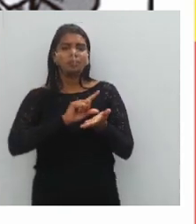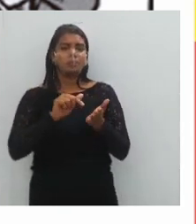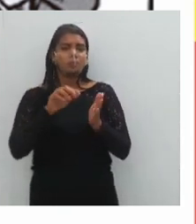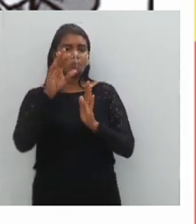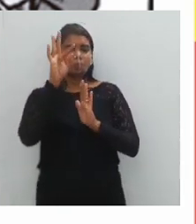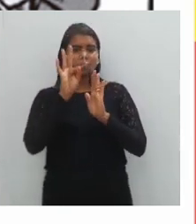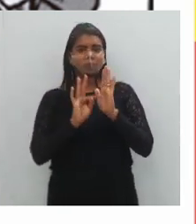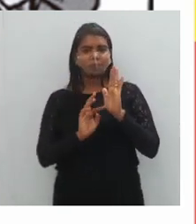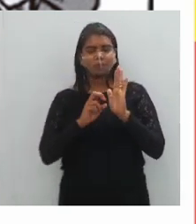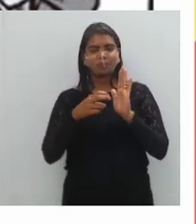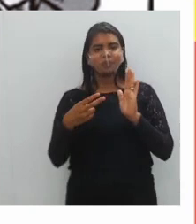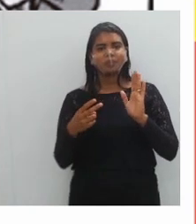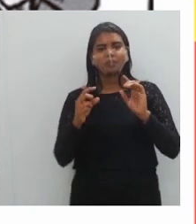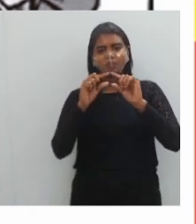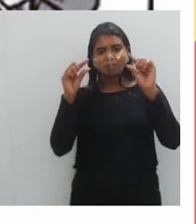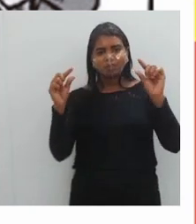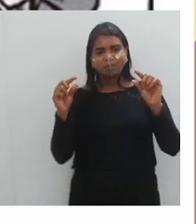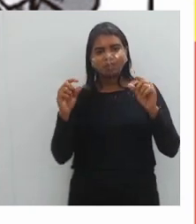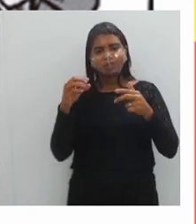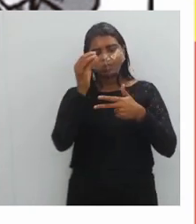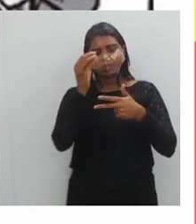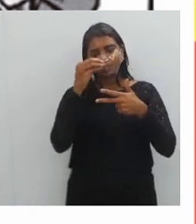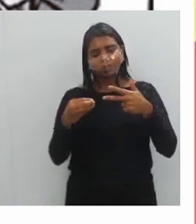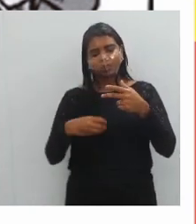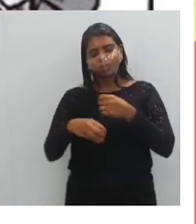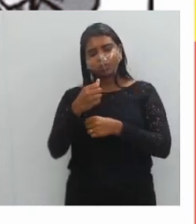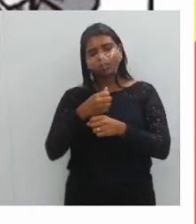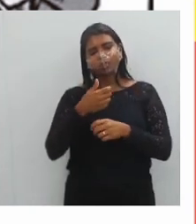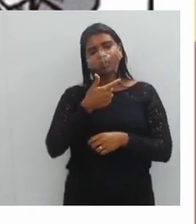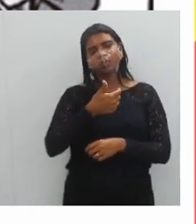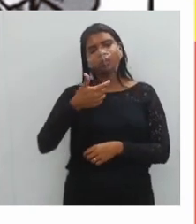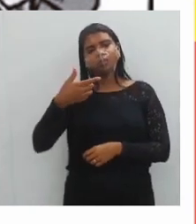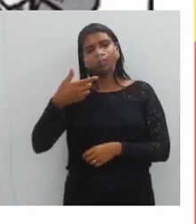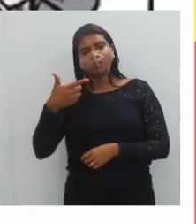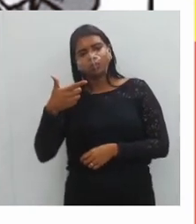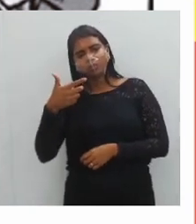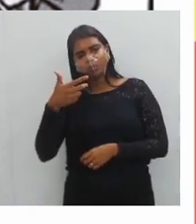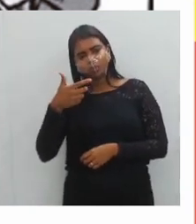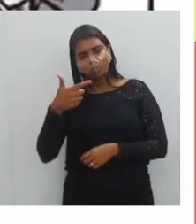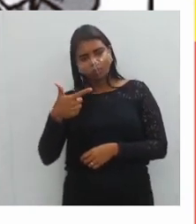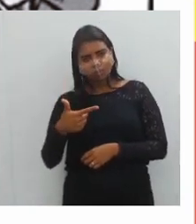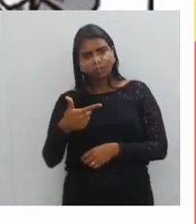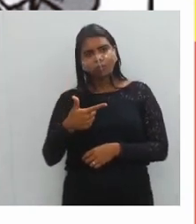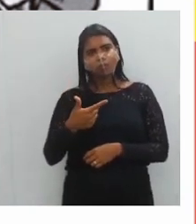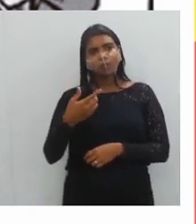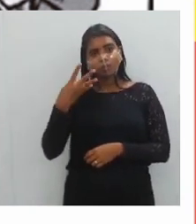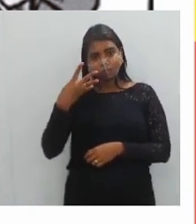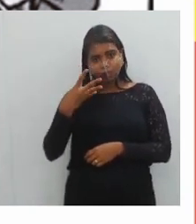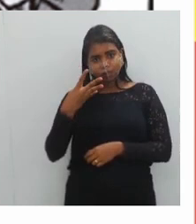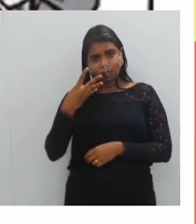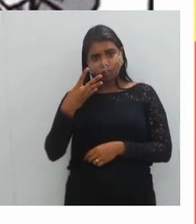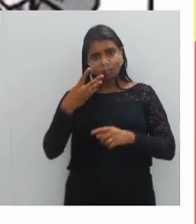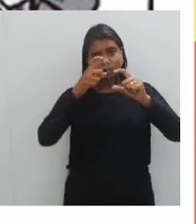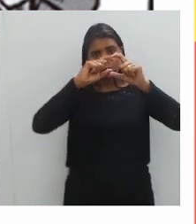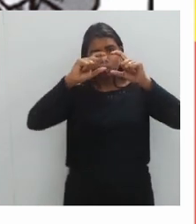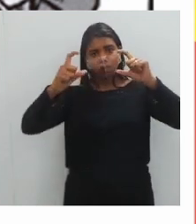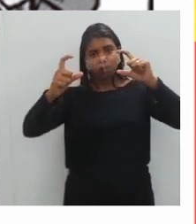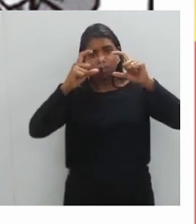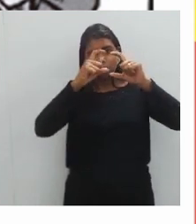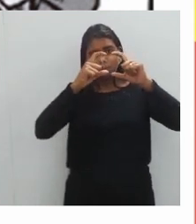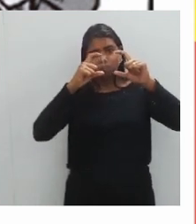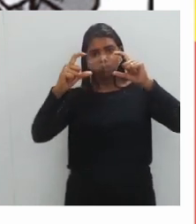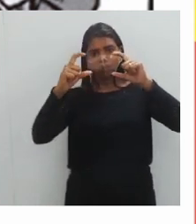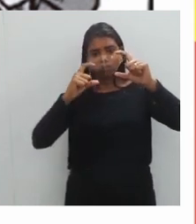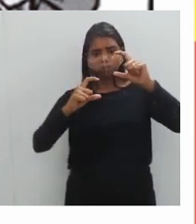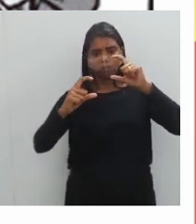Então, essa tirinha é do Enem de 2012 e ela tem 4 quadros. No primeiro, nós temos aí